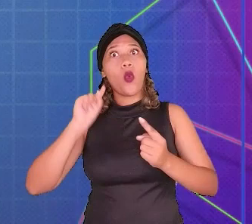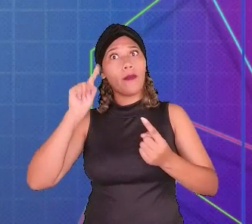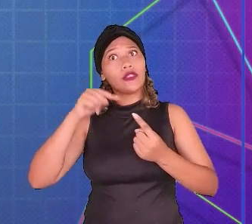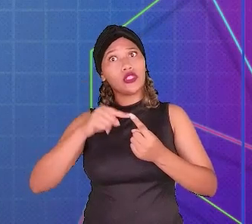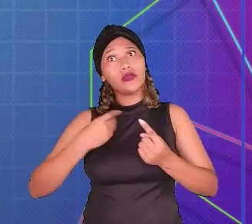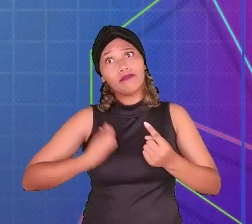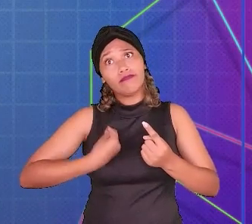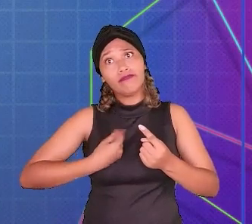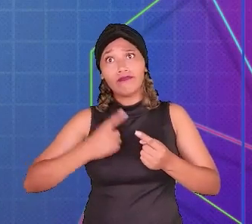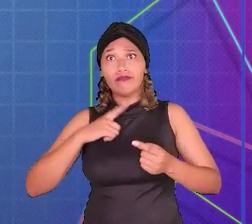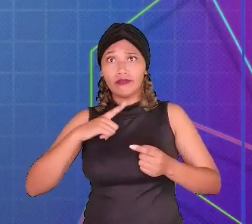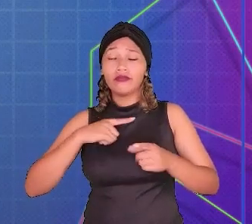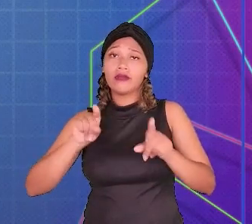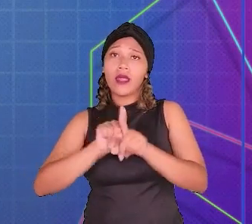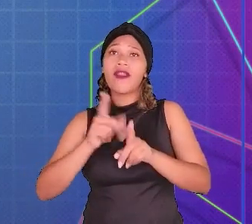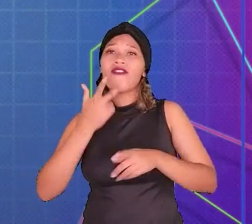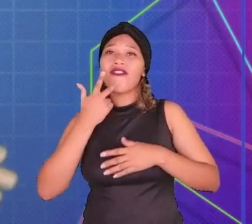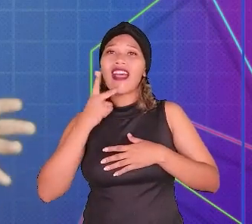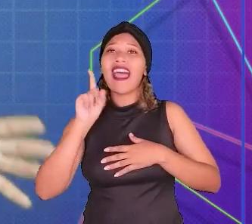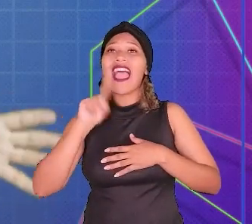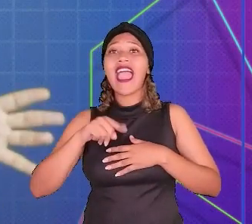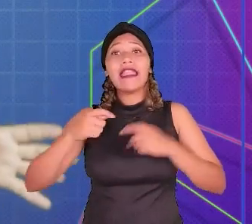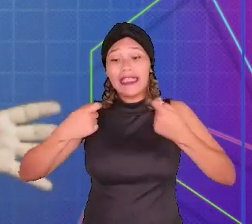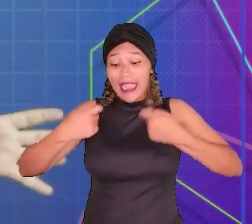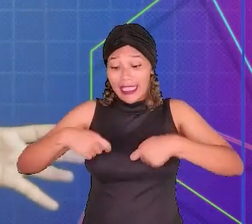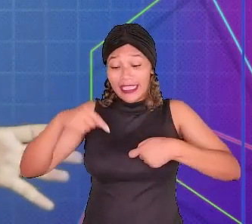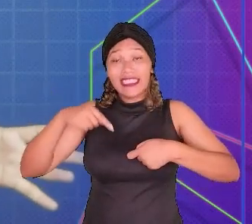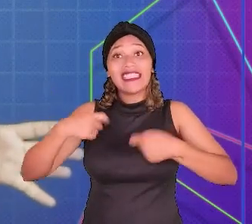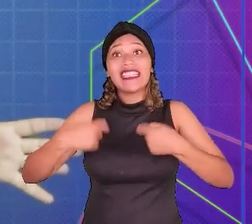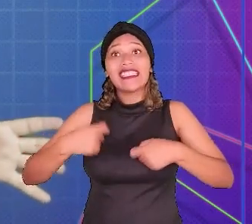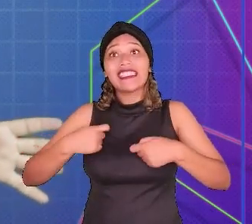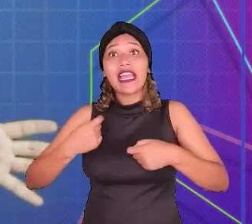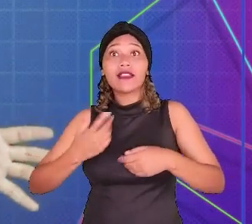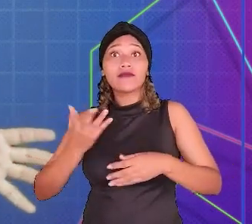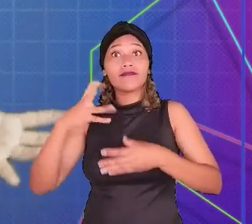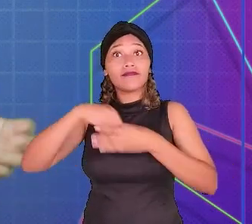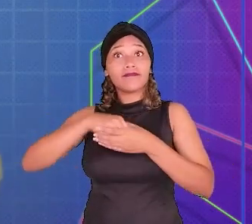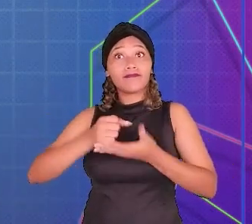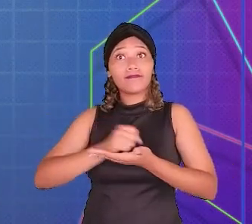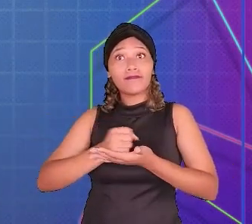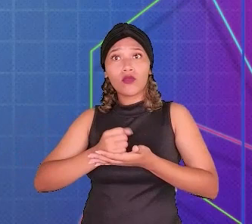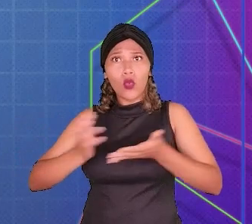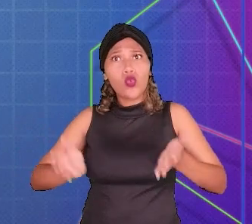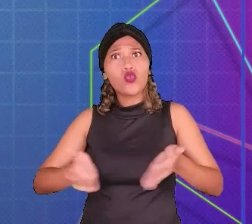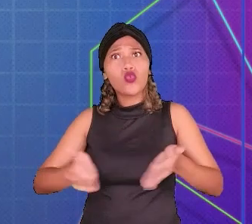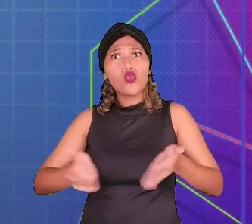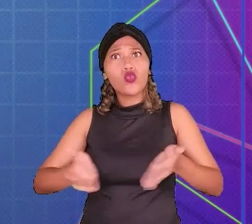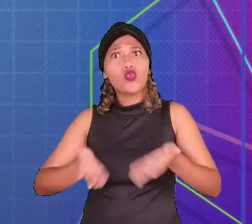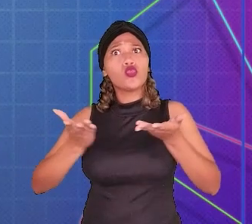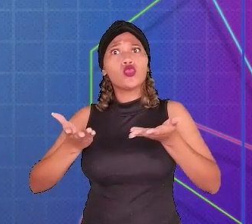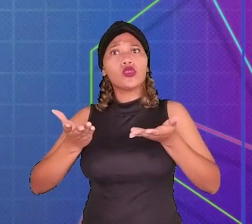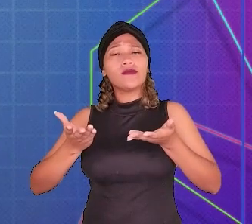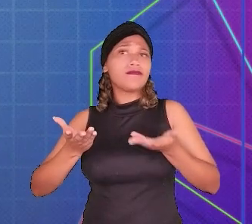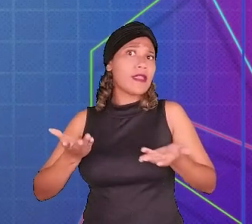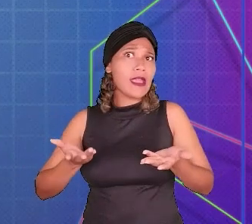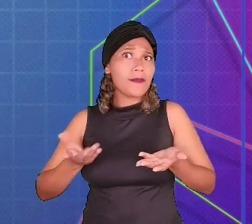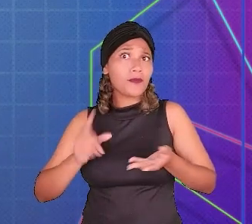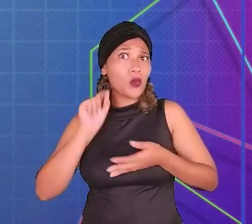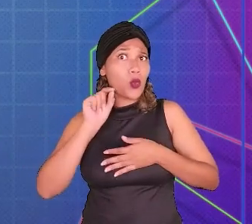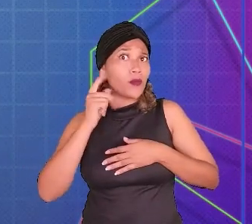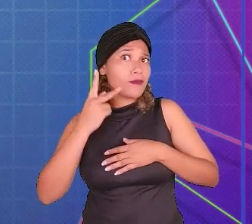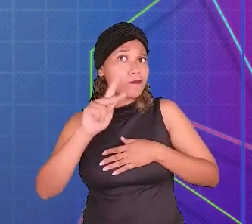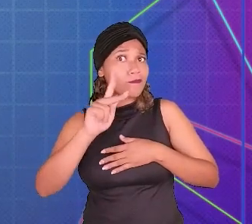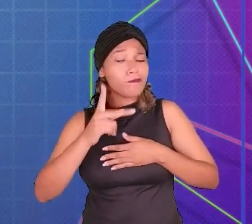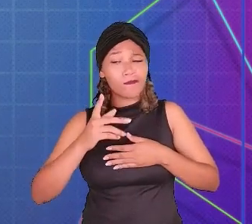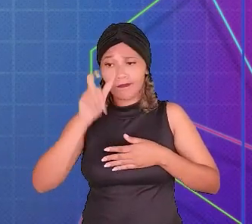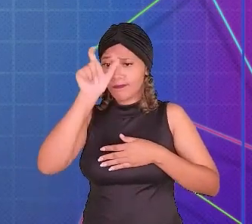tem um objetivo, que também chamamos de necessidade dramática. Uma motivação. Reforço, necessidade dramática. E aí, o